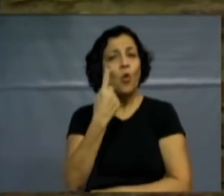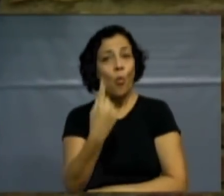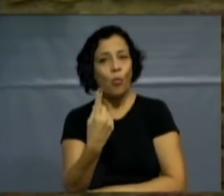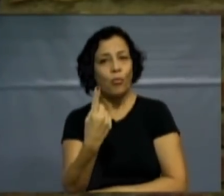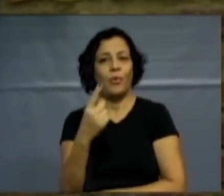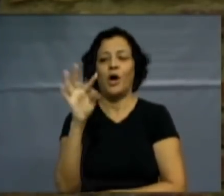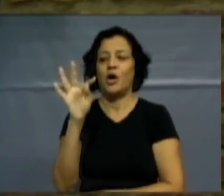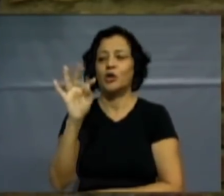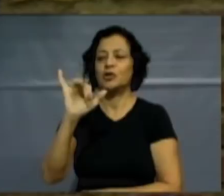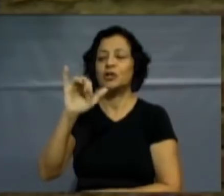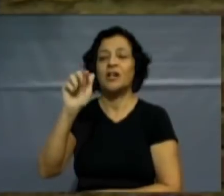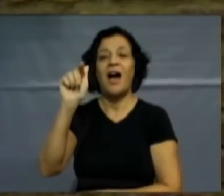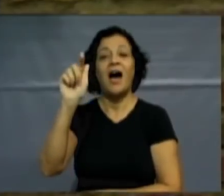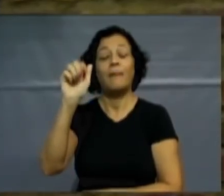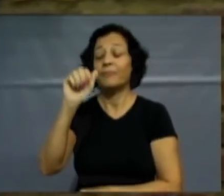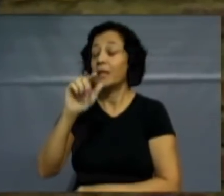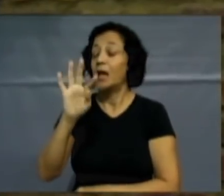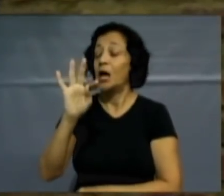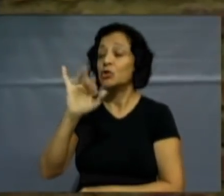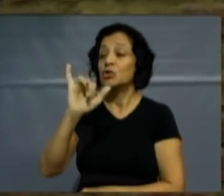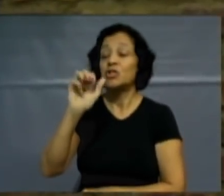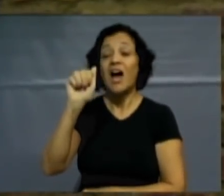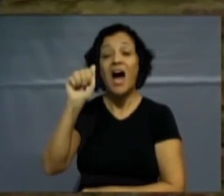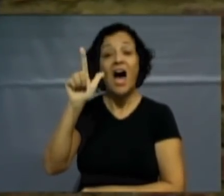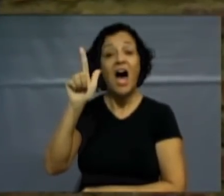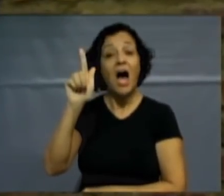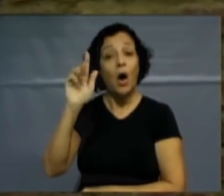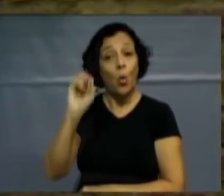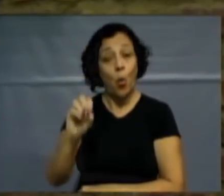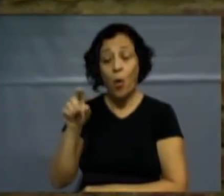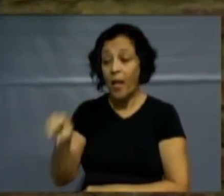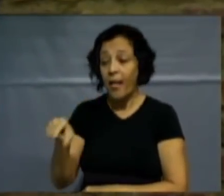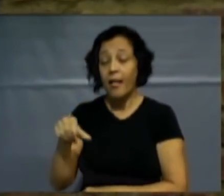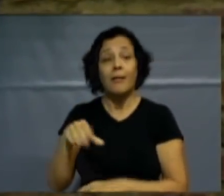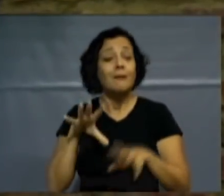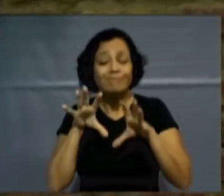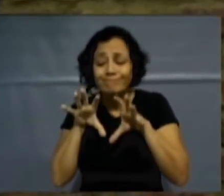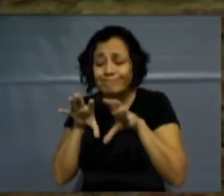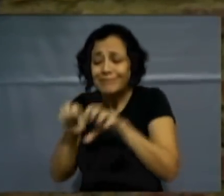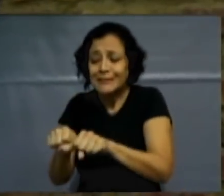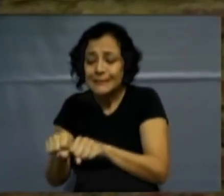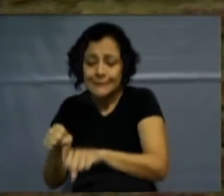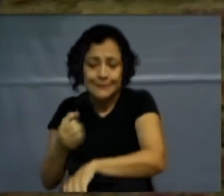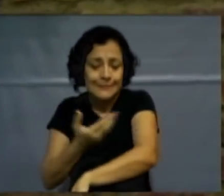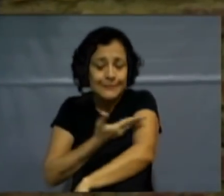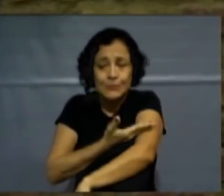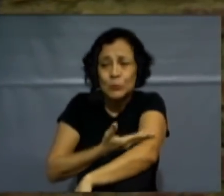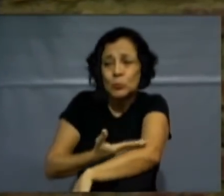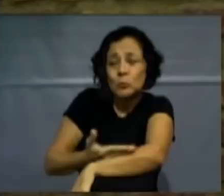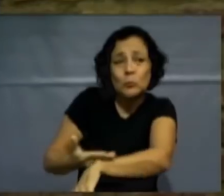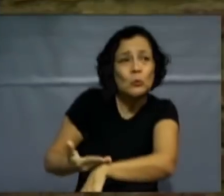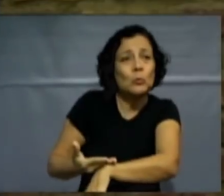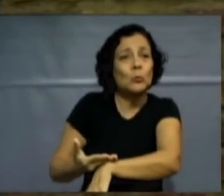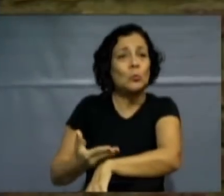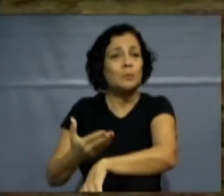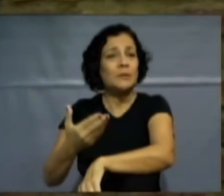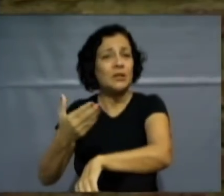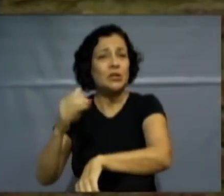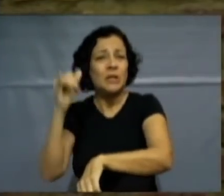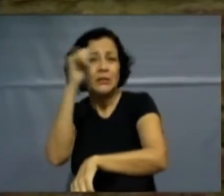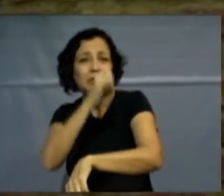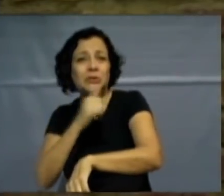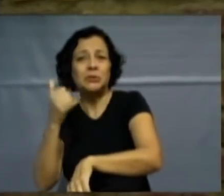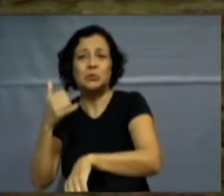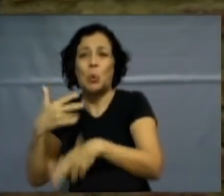Tiago, menor, que ainda continuou apegado, aos hábitos fariseus, antigos ainda, como